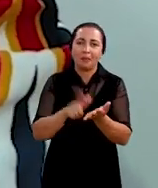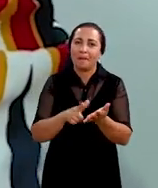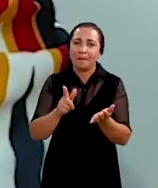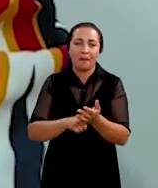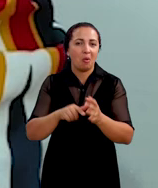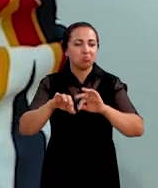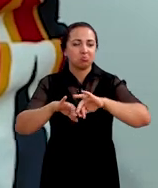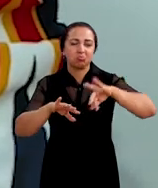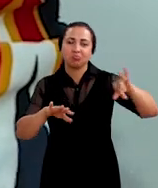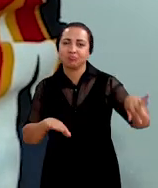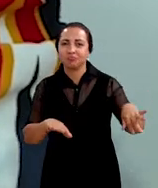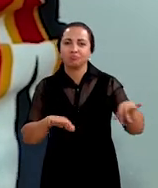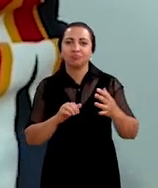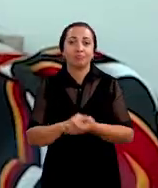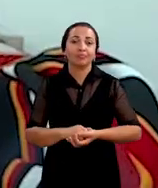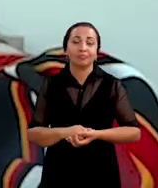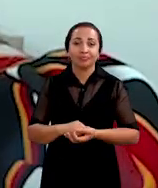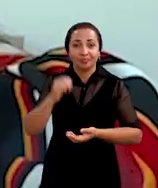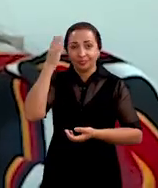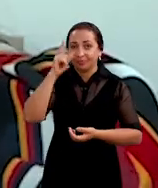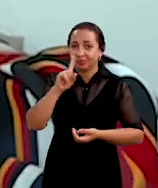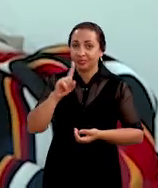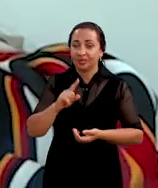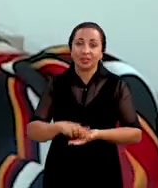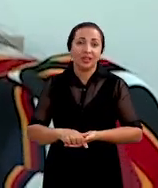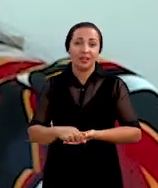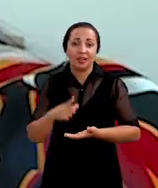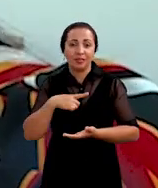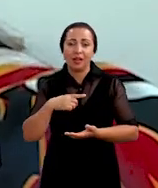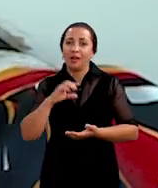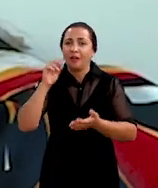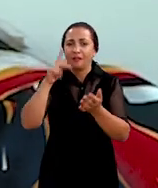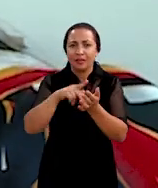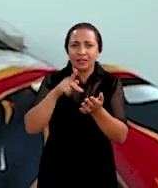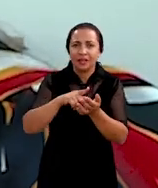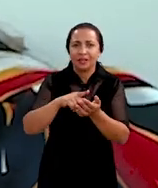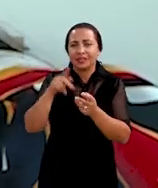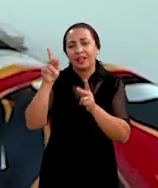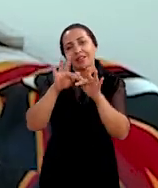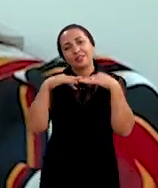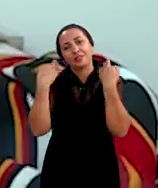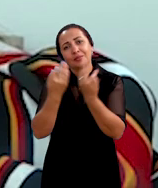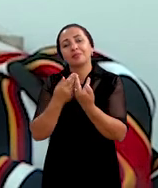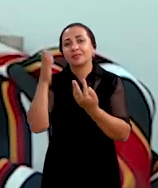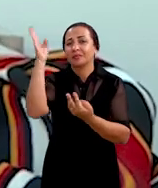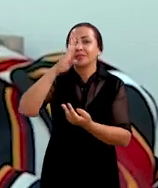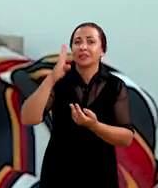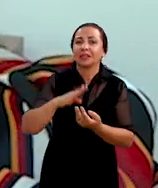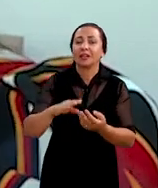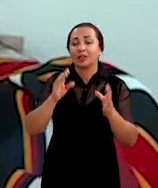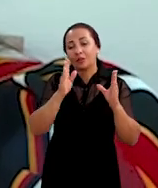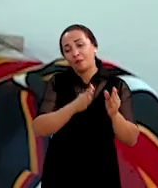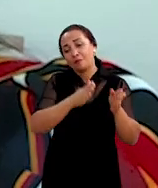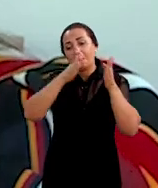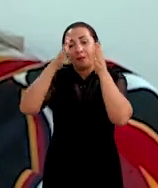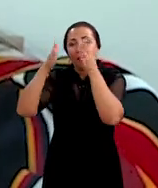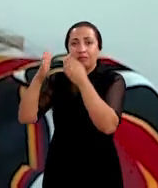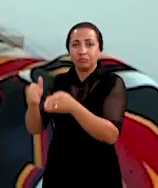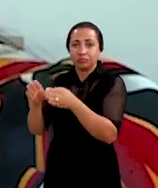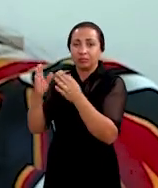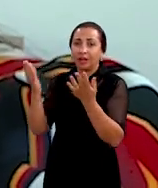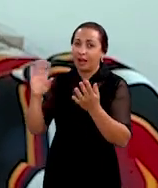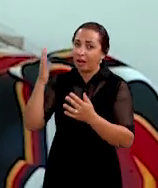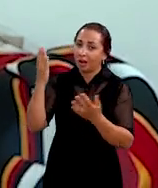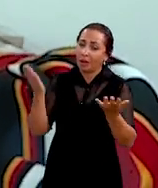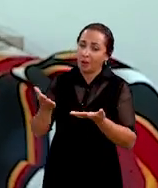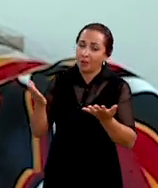de livro, né? O livro impresso. Sabendo que não refletia a realidade das famílias brasileiras, a gente veio para uma